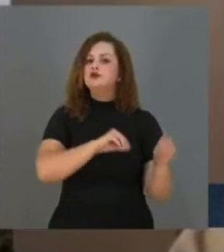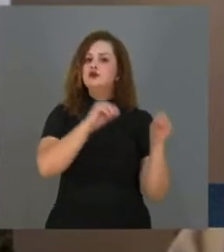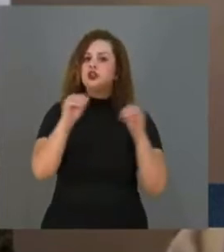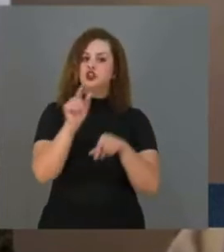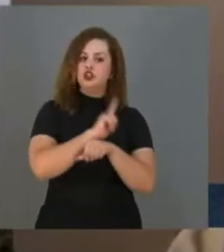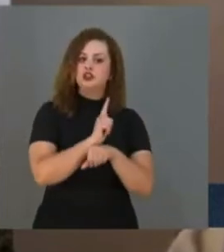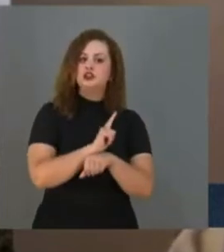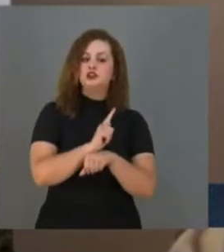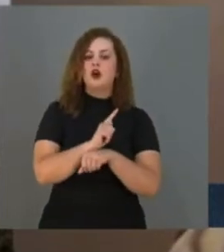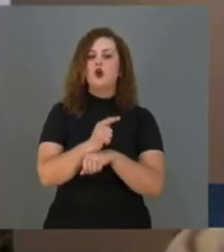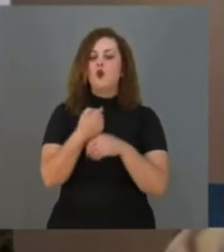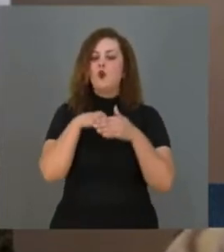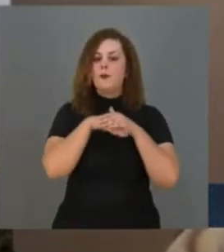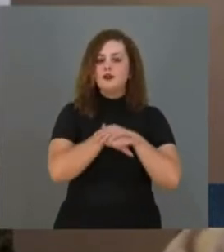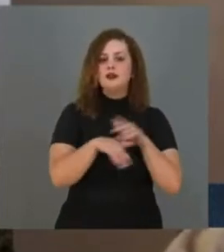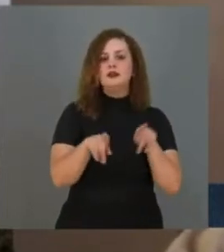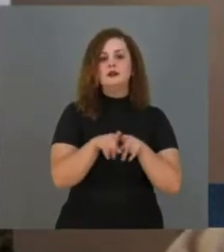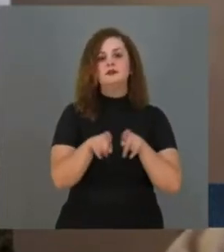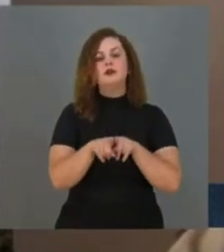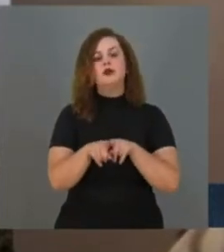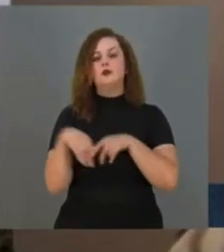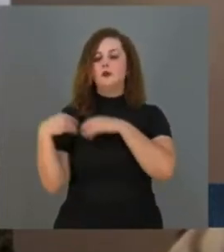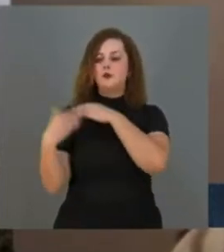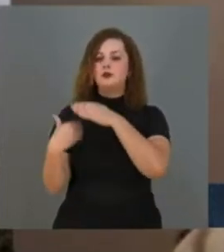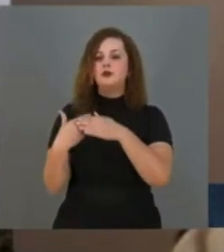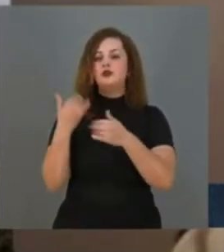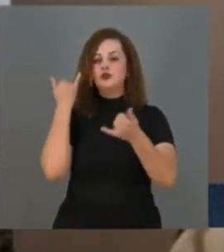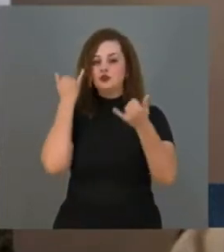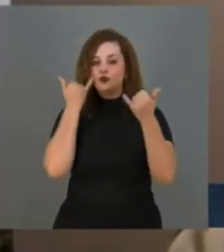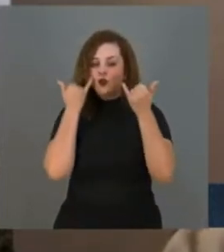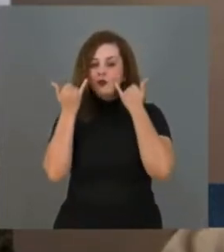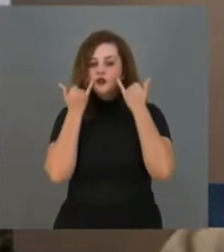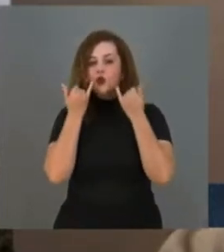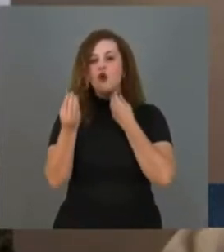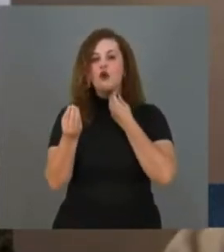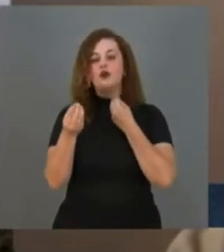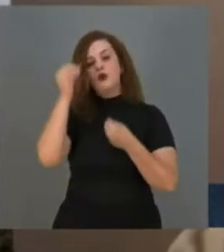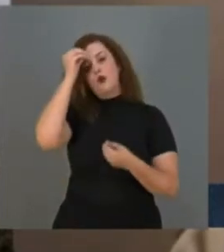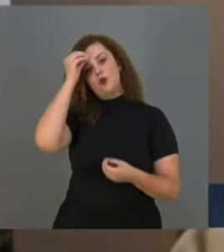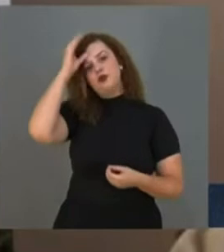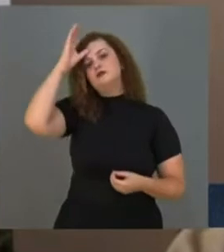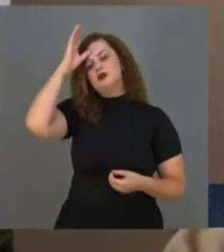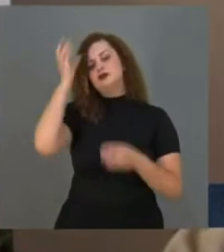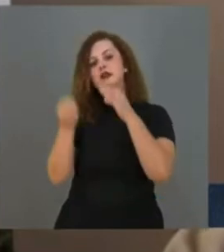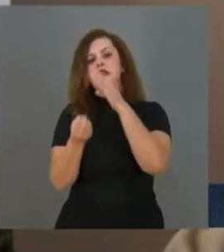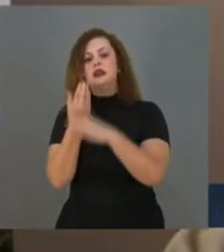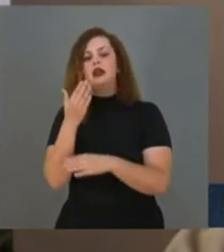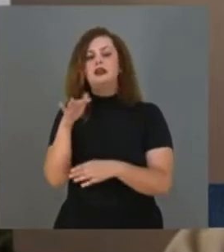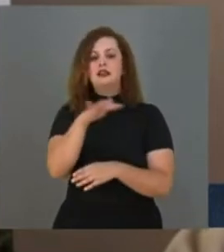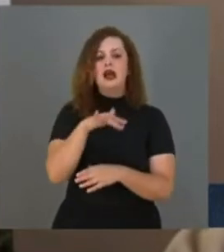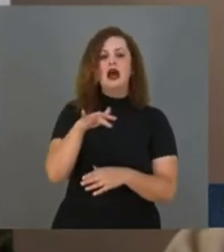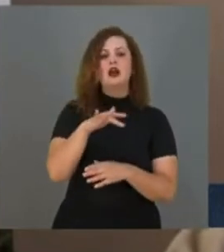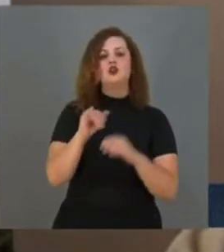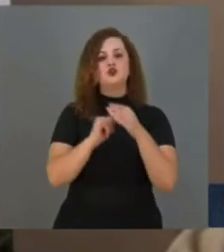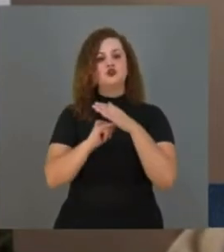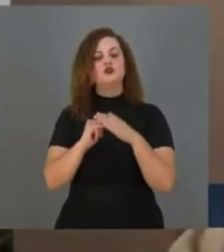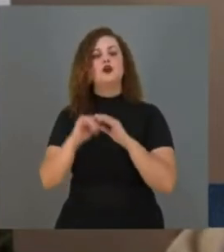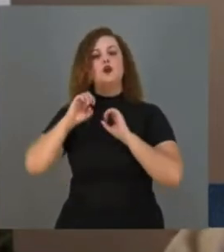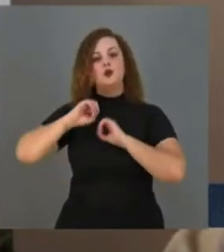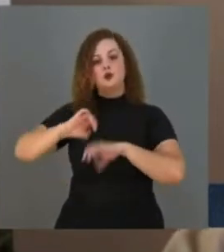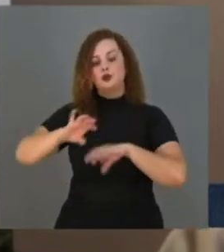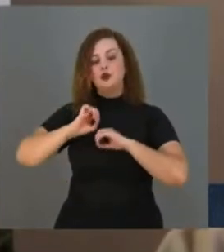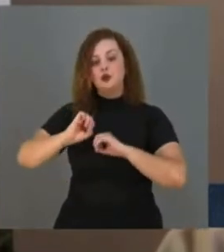do armazenamento e do processamento das informações e conhecimentos produzidos no âmbito das instituições